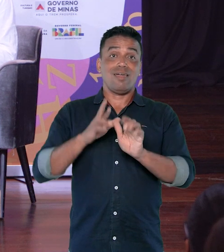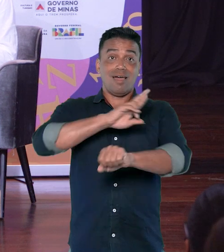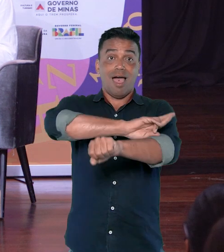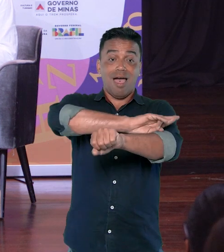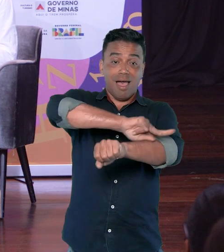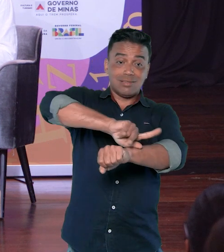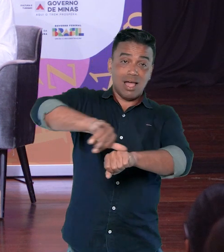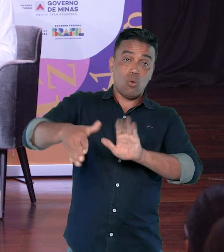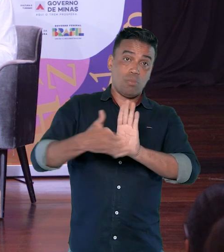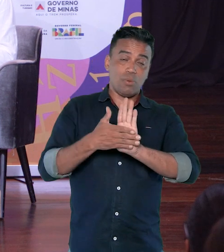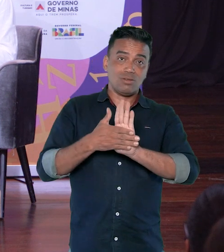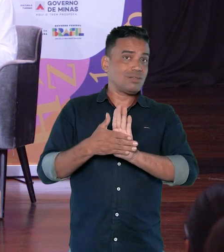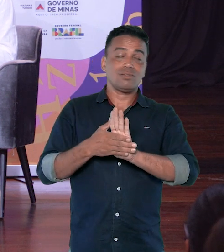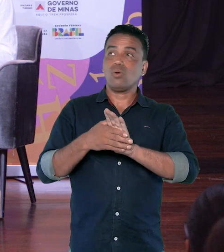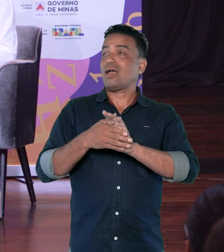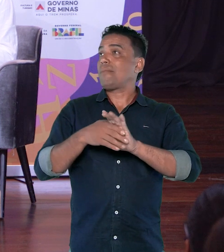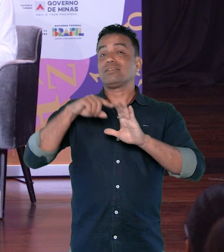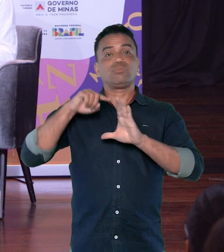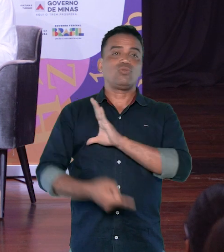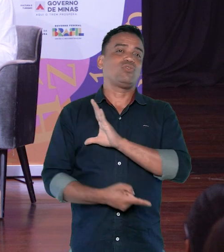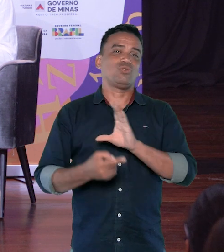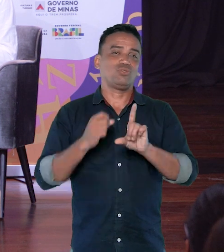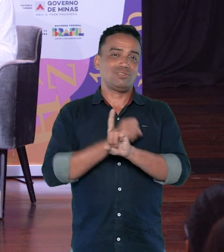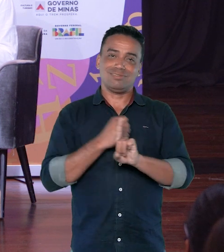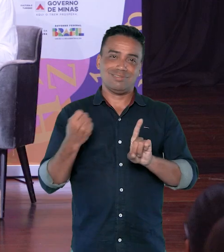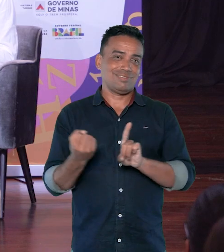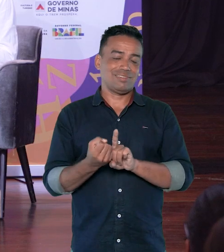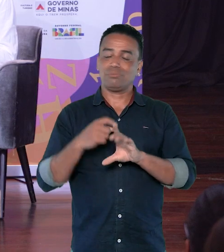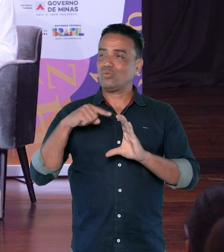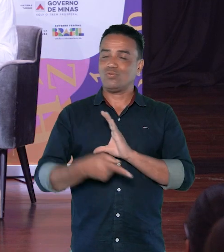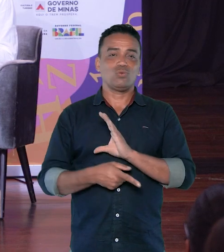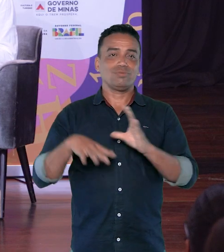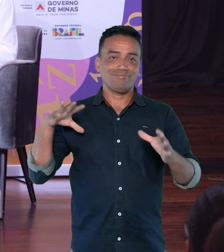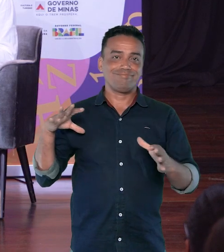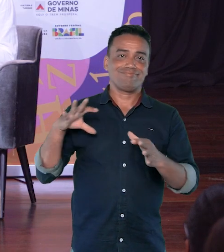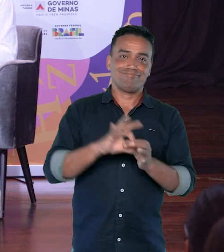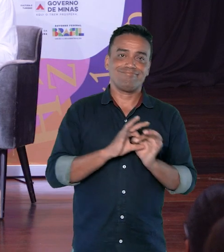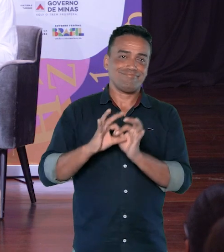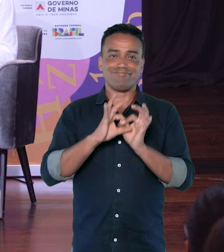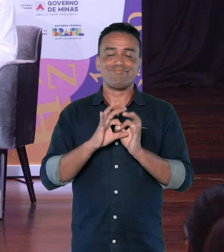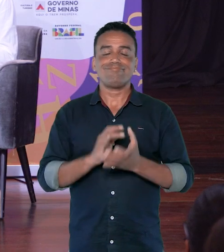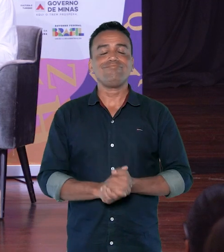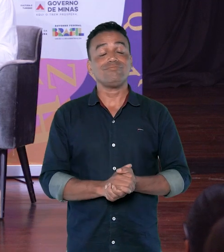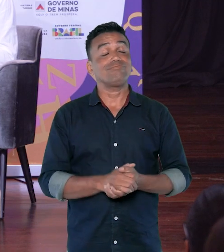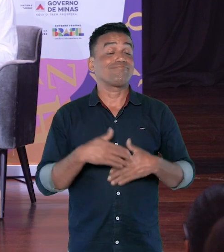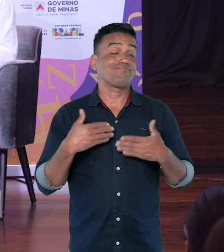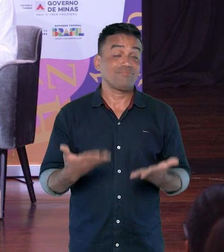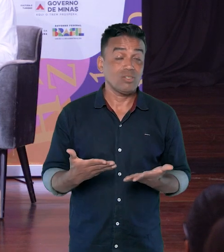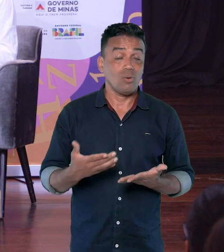além desse grande espetáculo, né, que a gente costuma ver e que, portanto, ela